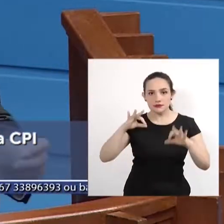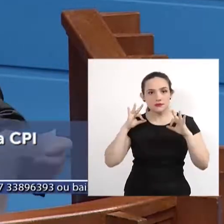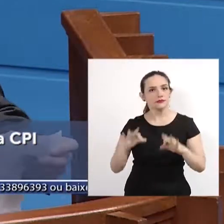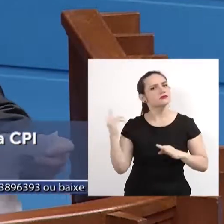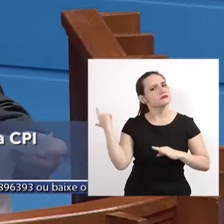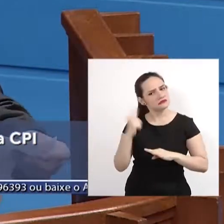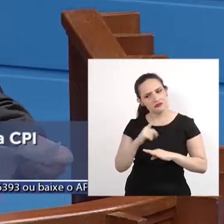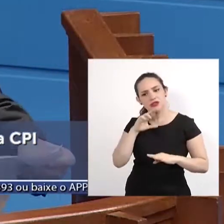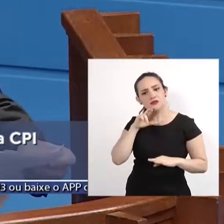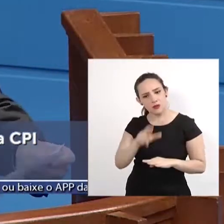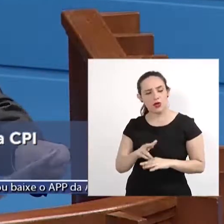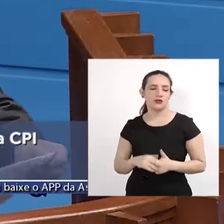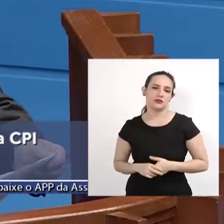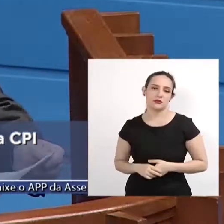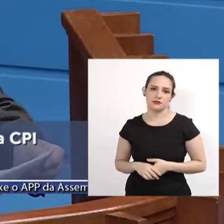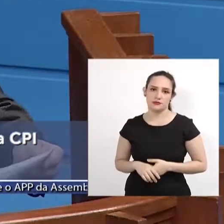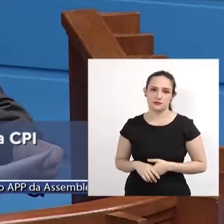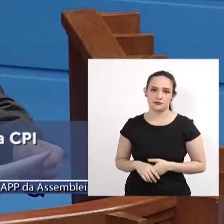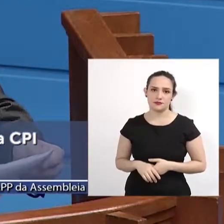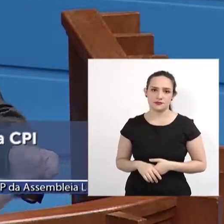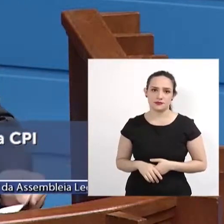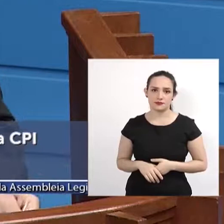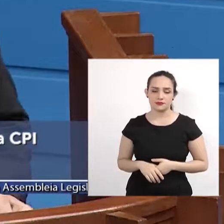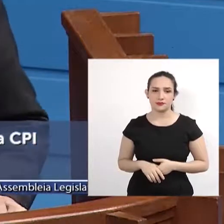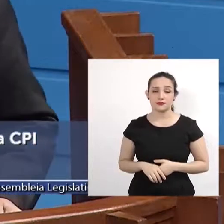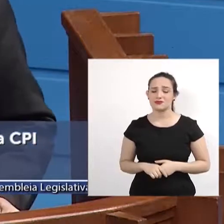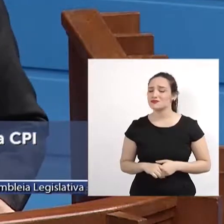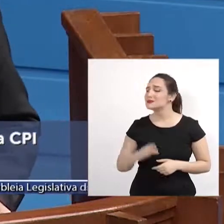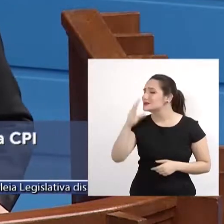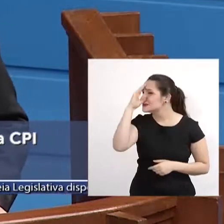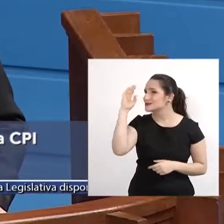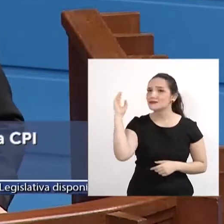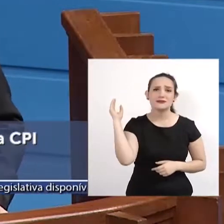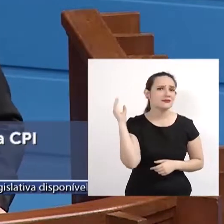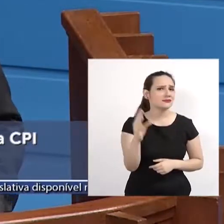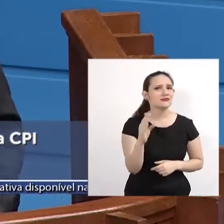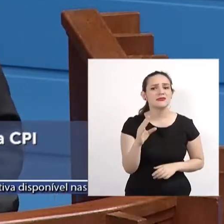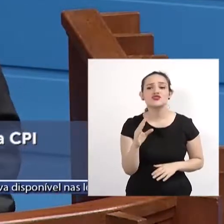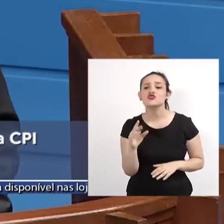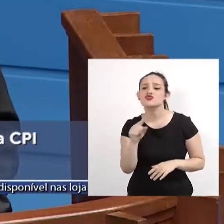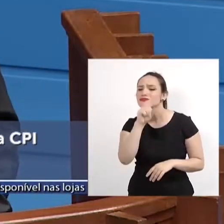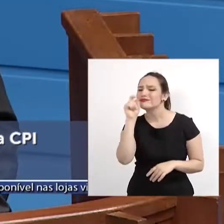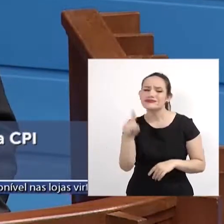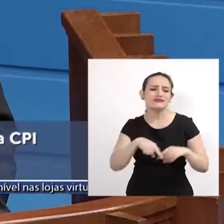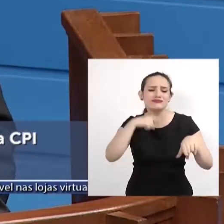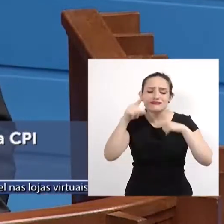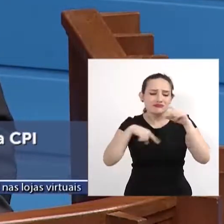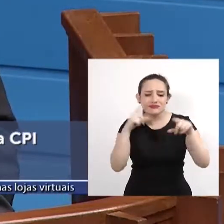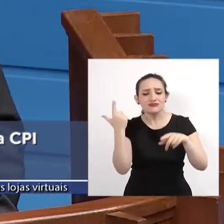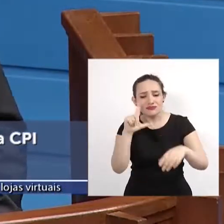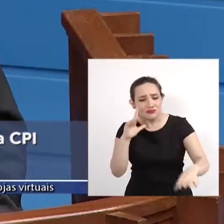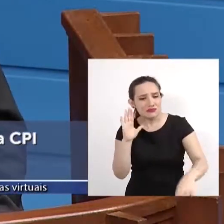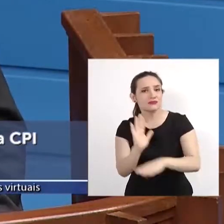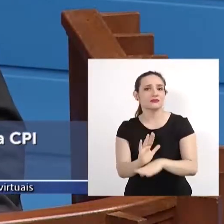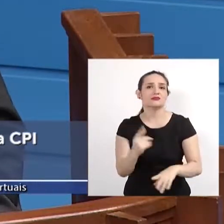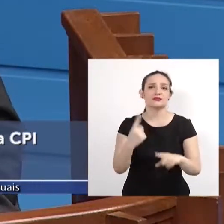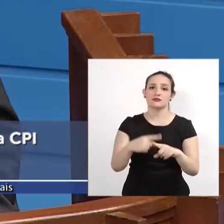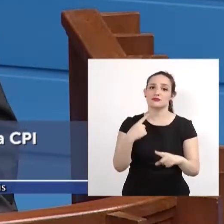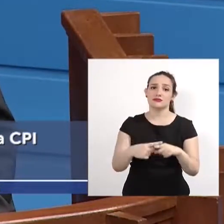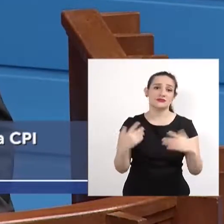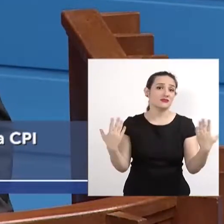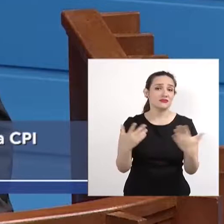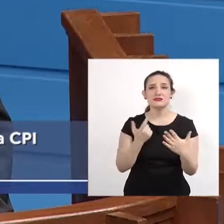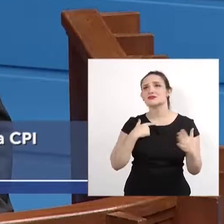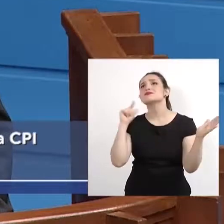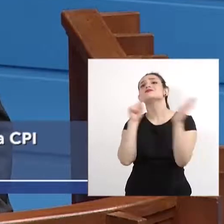producente e que traga resultados e principalmente respostas ao consumidor, porque até hoje nós não conseguimos